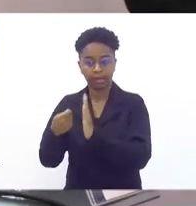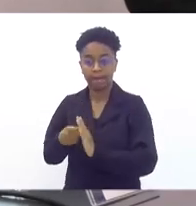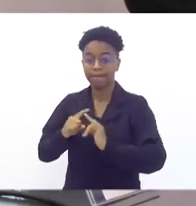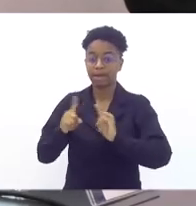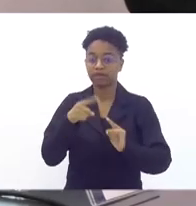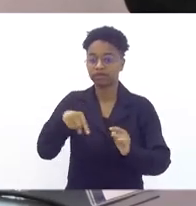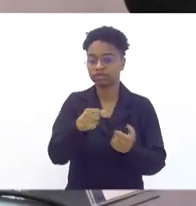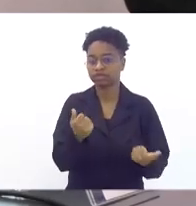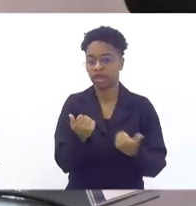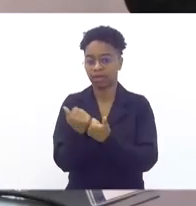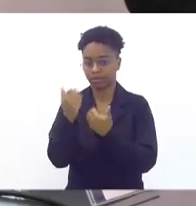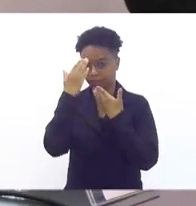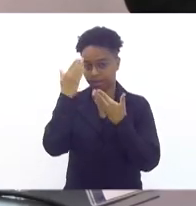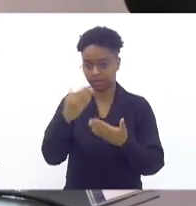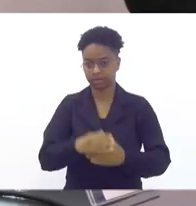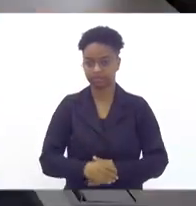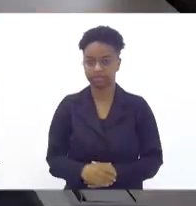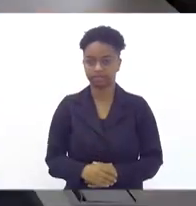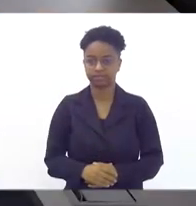de todos vocês obrigado